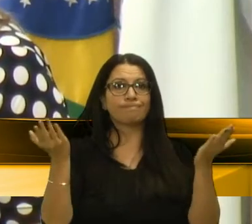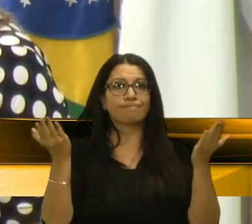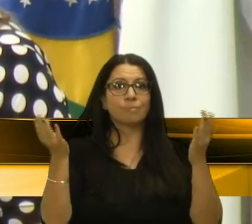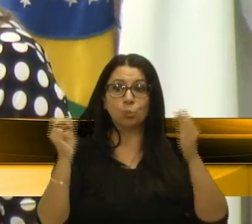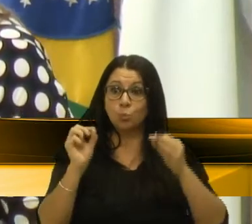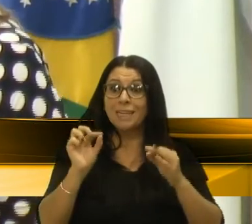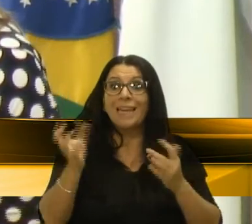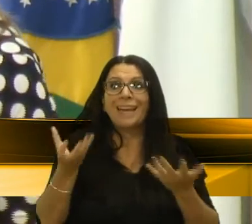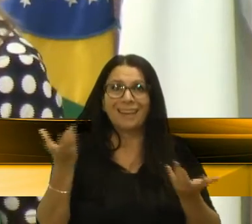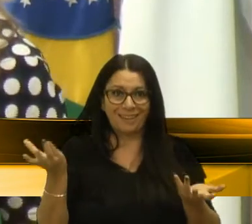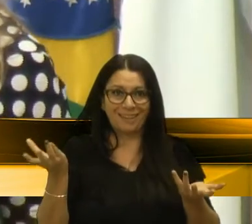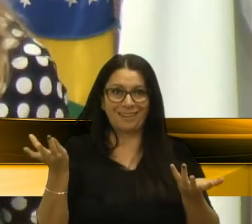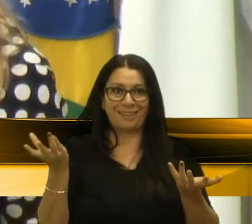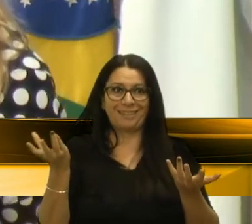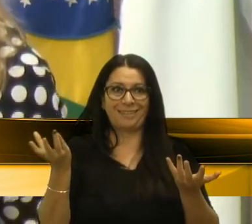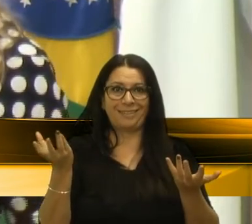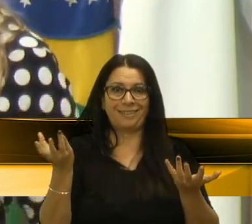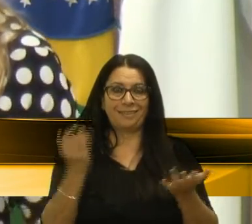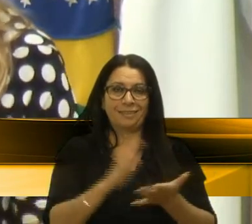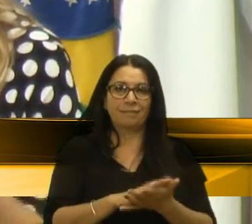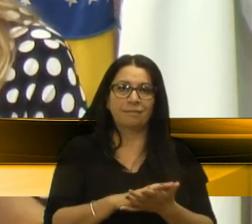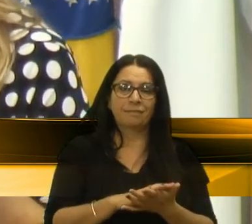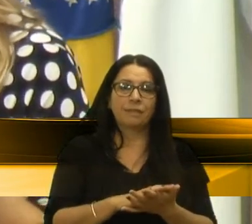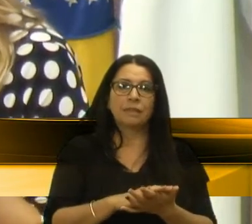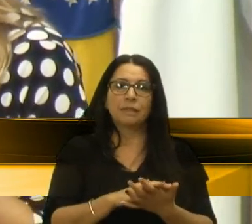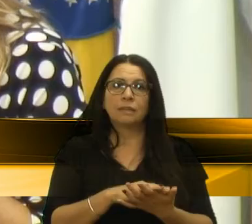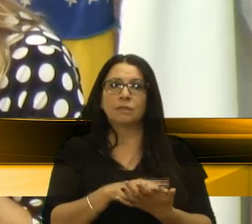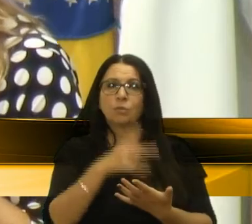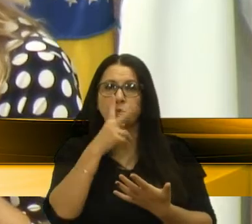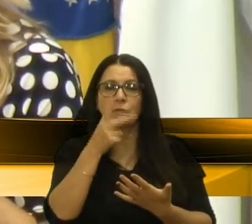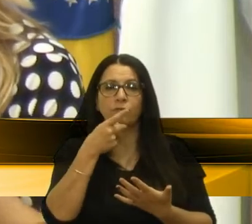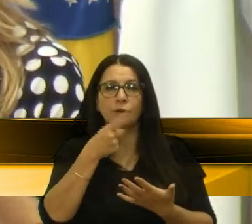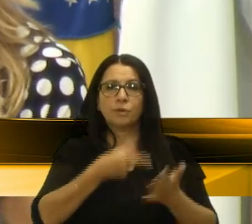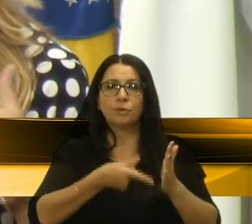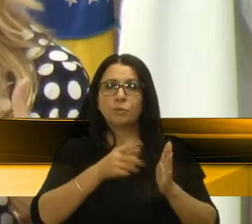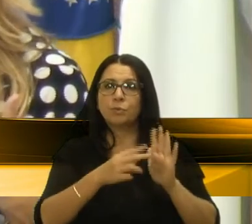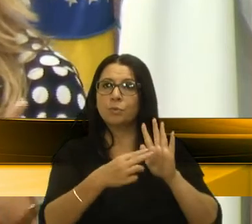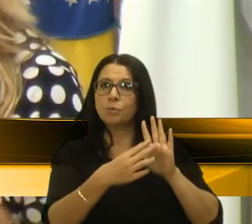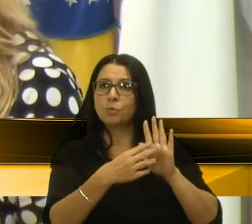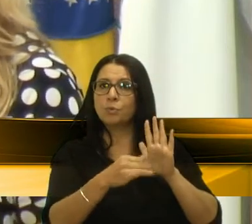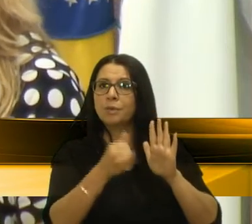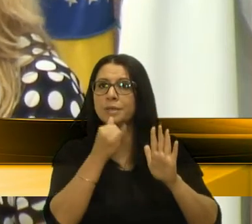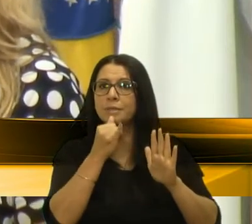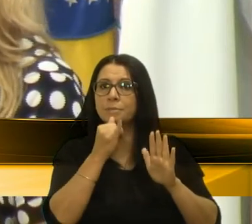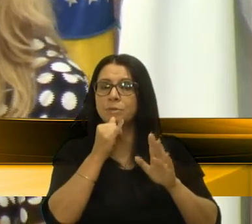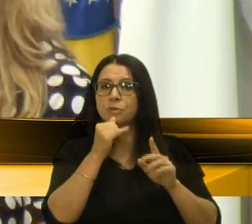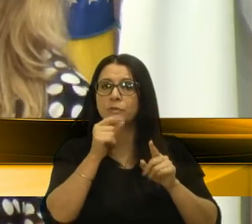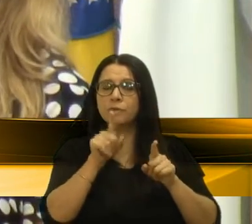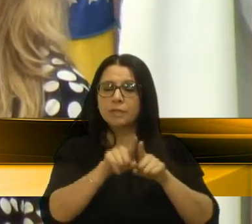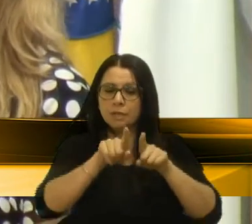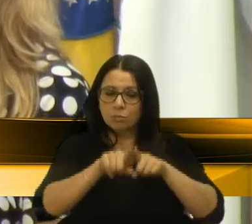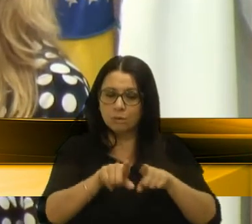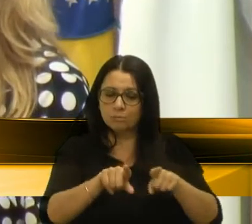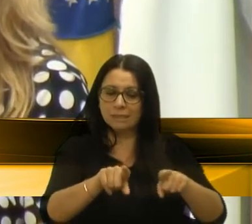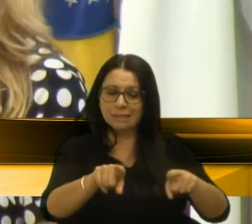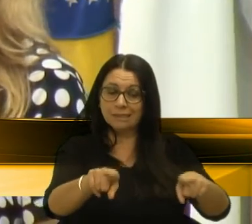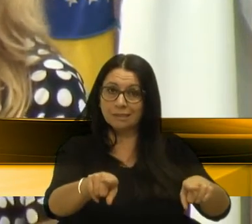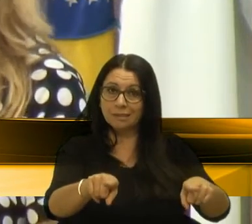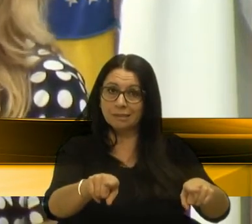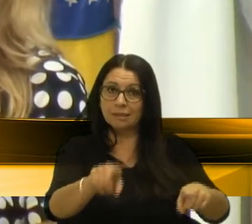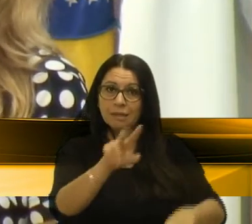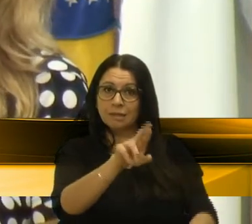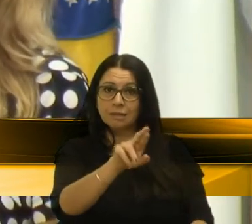quer. Porque, como foi citado o exemplo, se nós falar em duplicação de uma RS